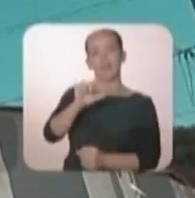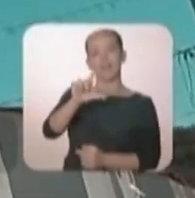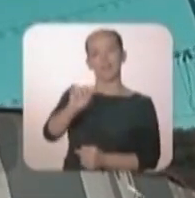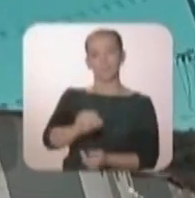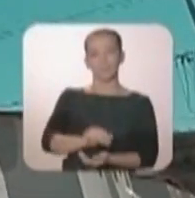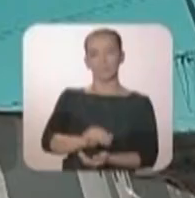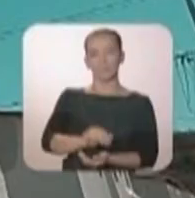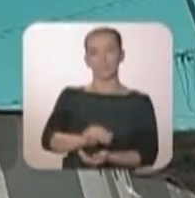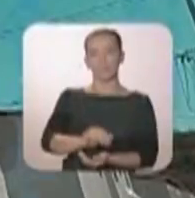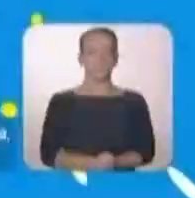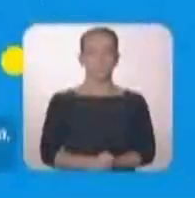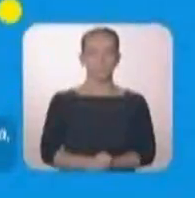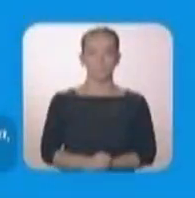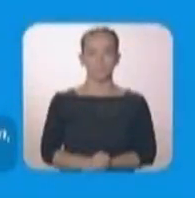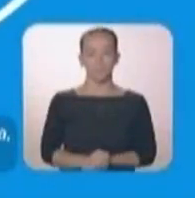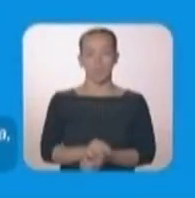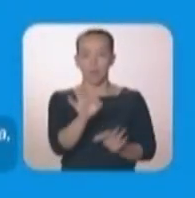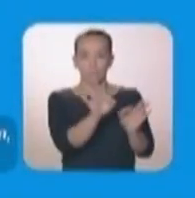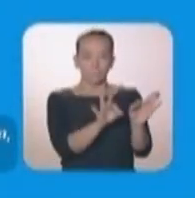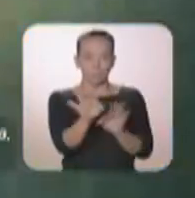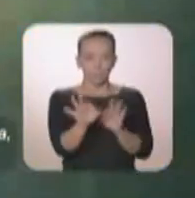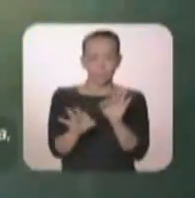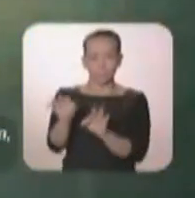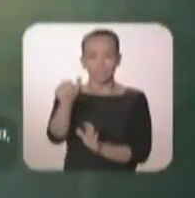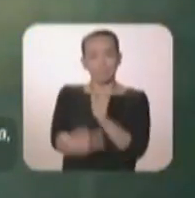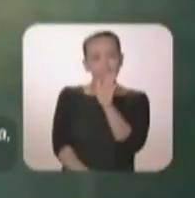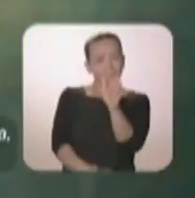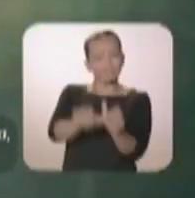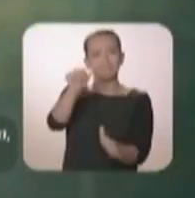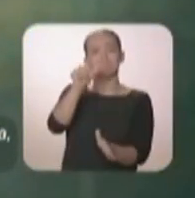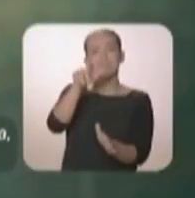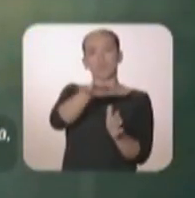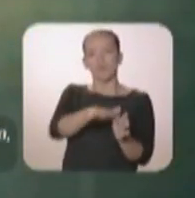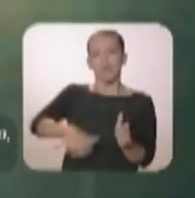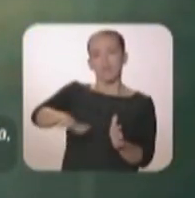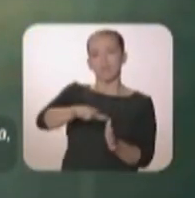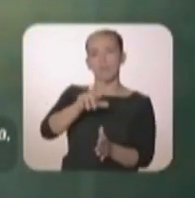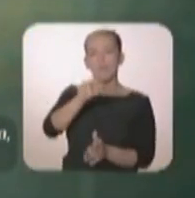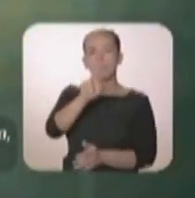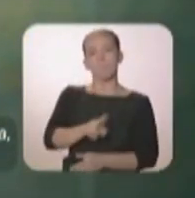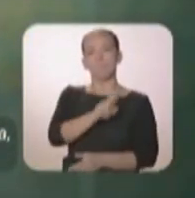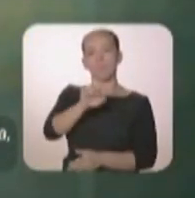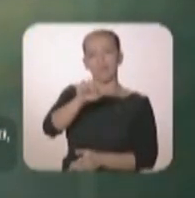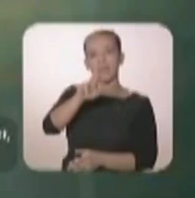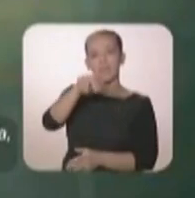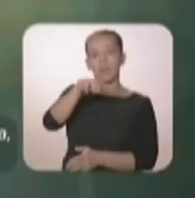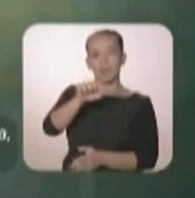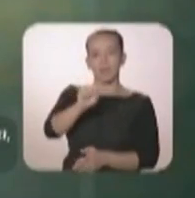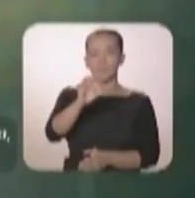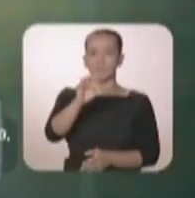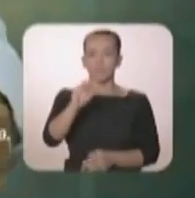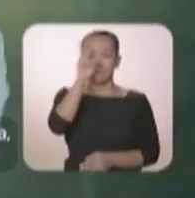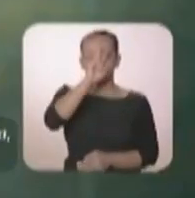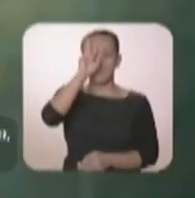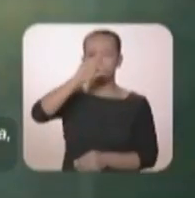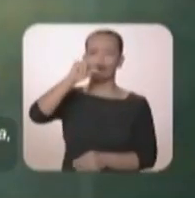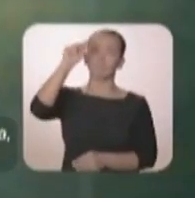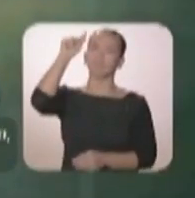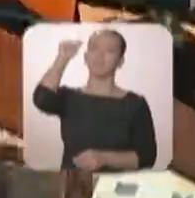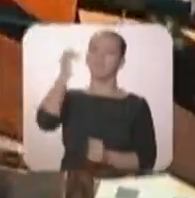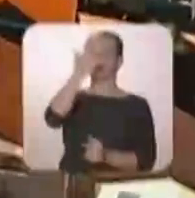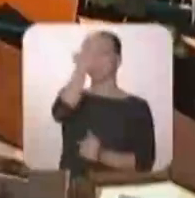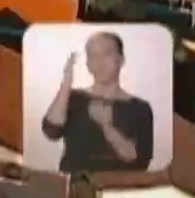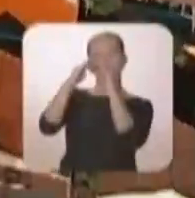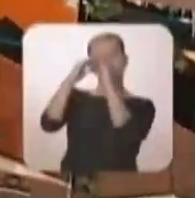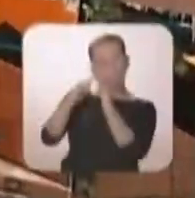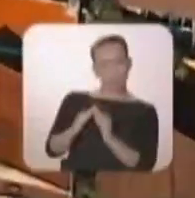castelo. A recuperação, principalmente do bairro do Padre Ernesto Sacida, que é um sonho antigo daqueles